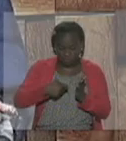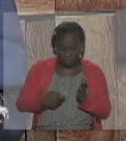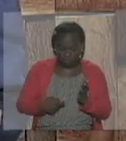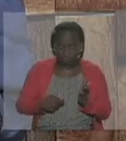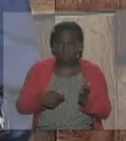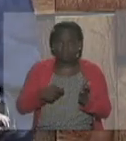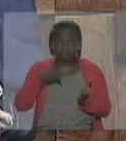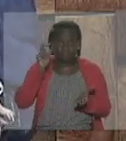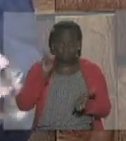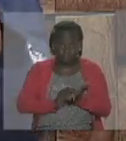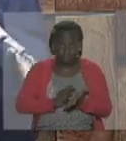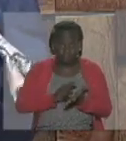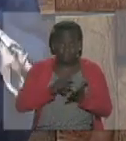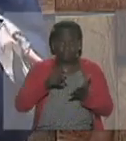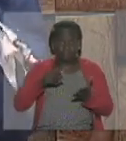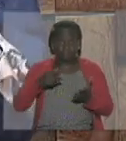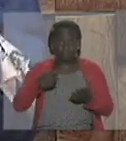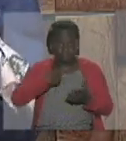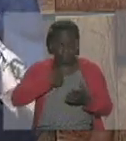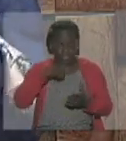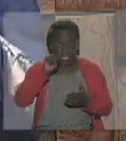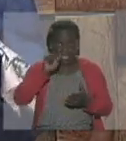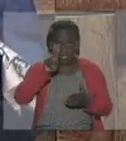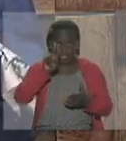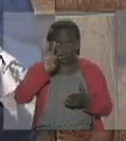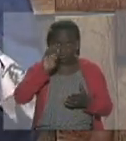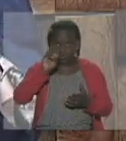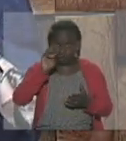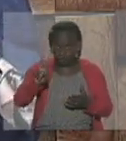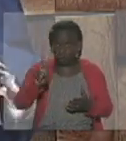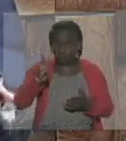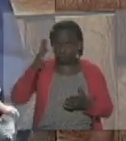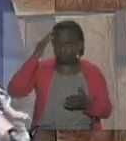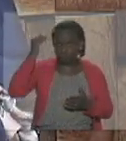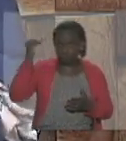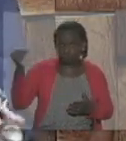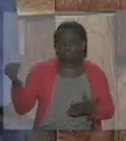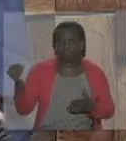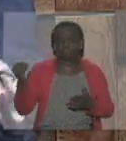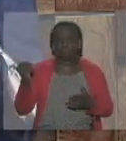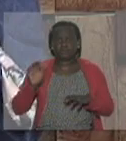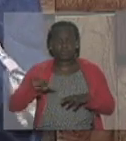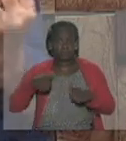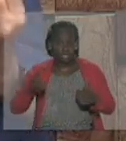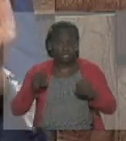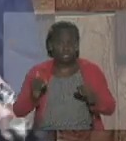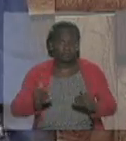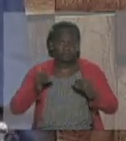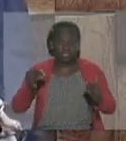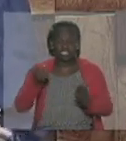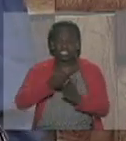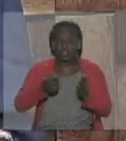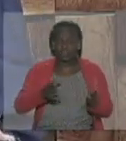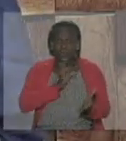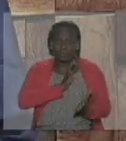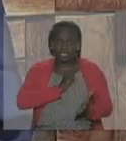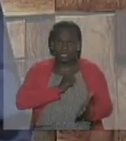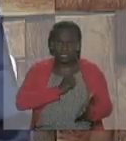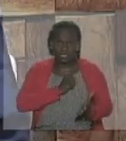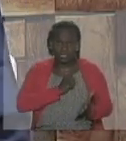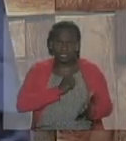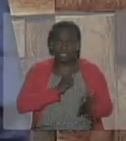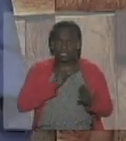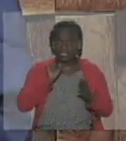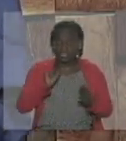autor só se torna um autor eh reconhecido ou num melhor patamar se escrever